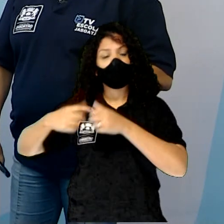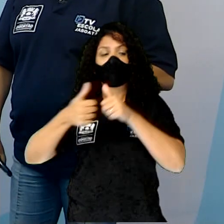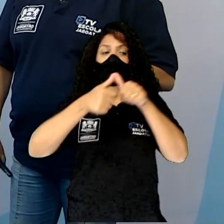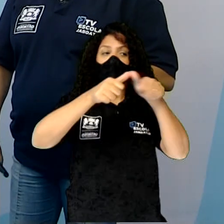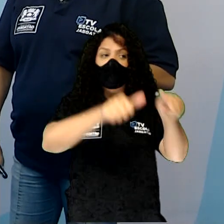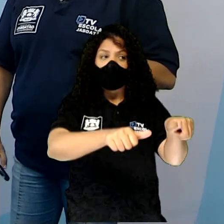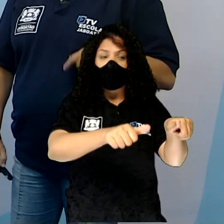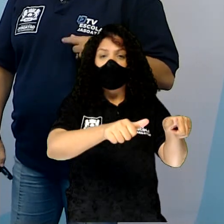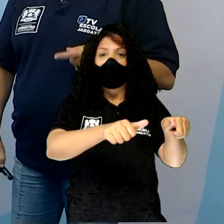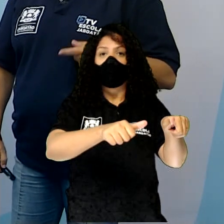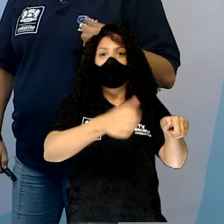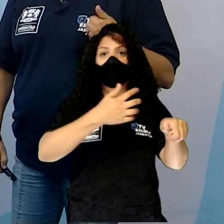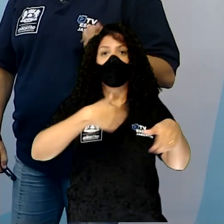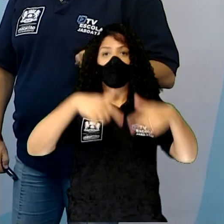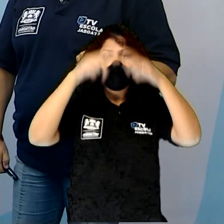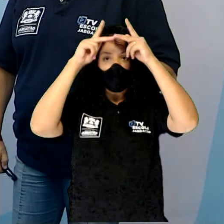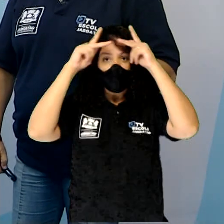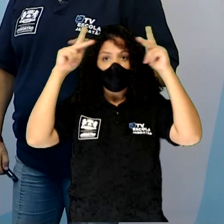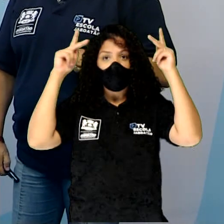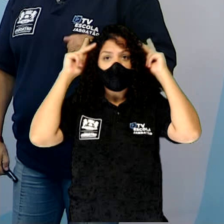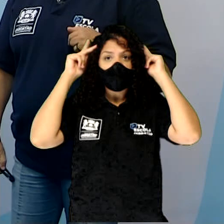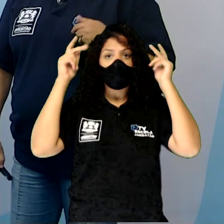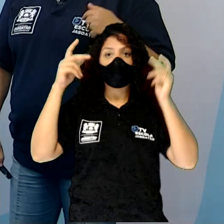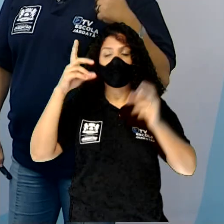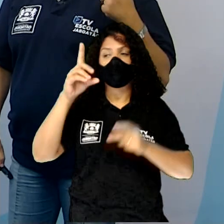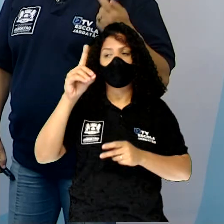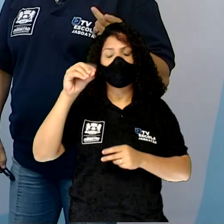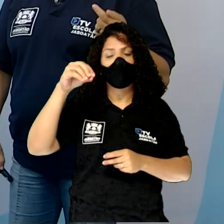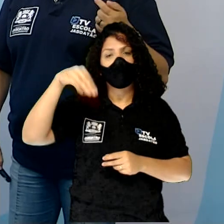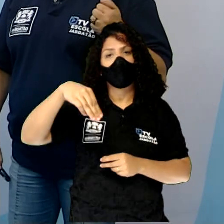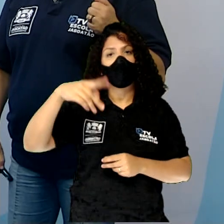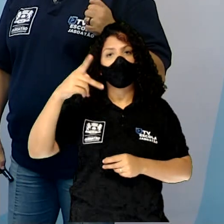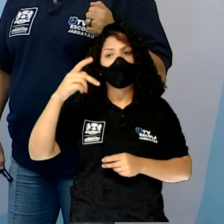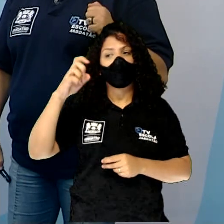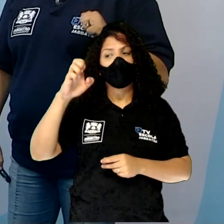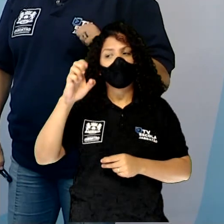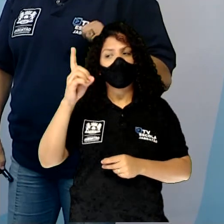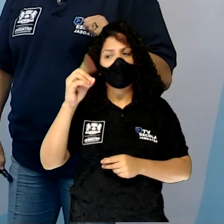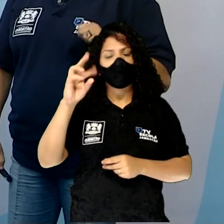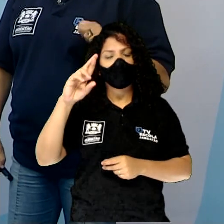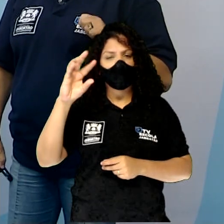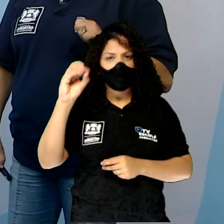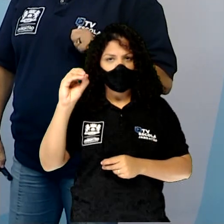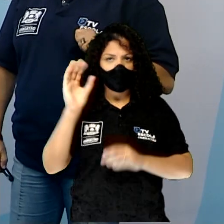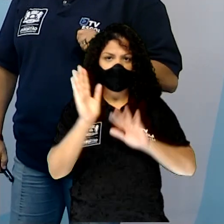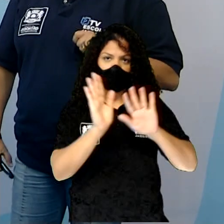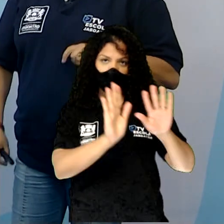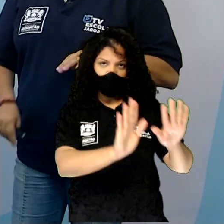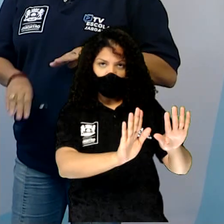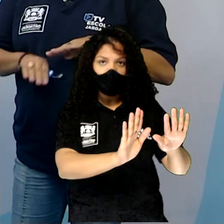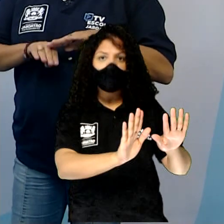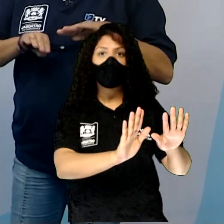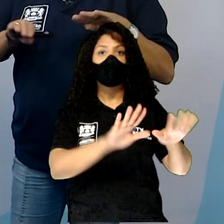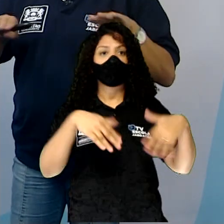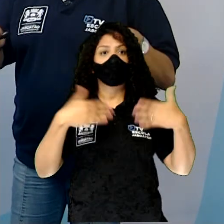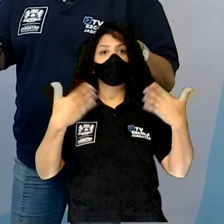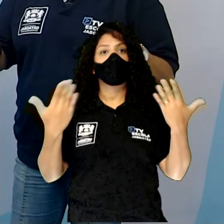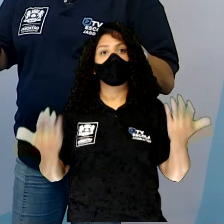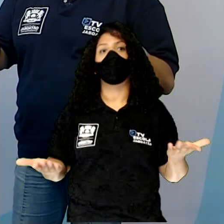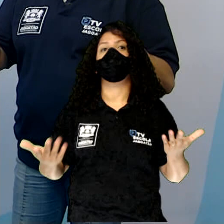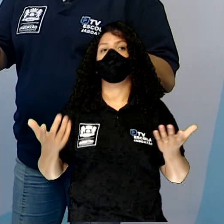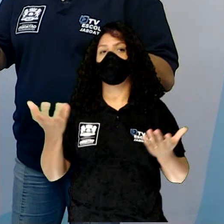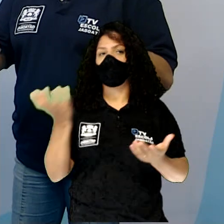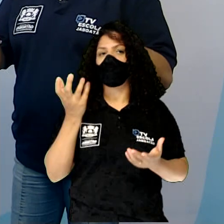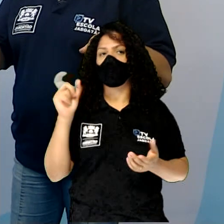do Brasil. A independência acontece, porém a corte portuguesa ainda exigia que as medidas feitas no Brasil fossem